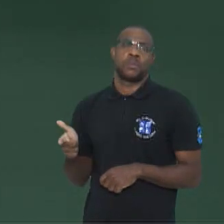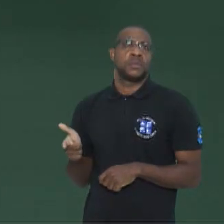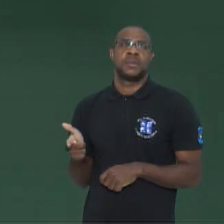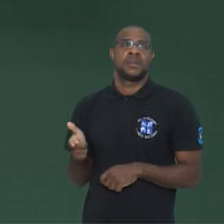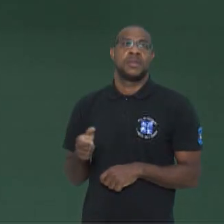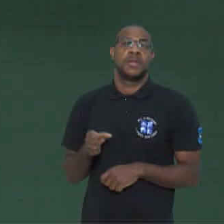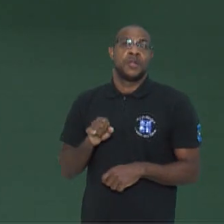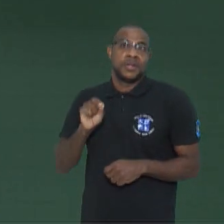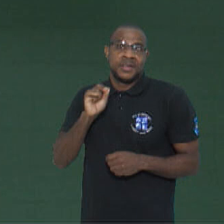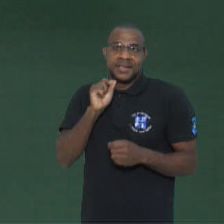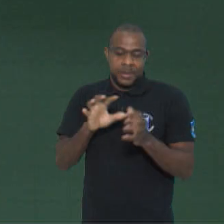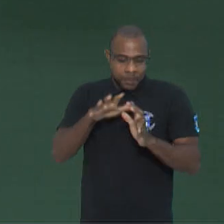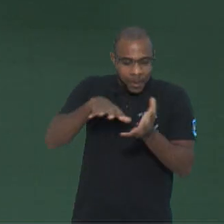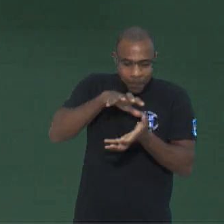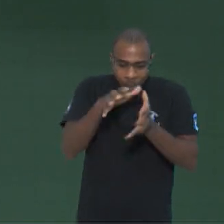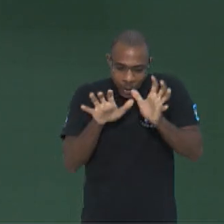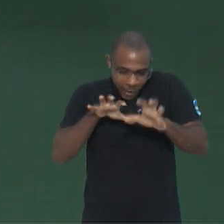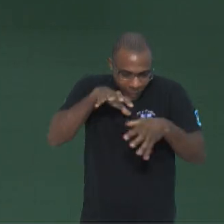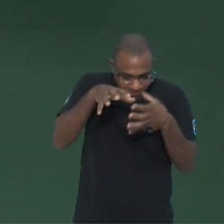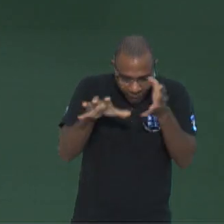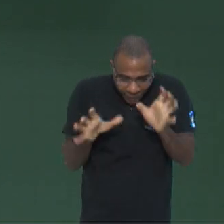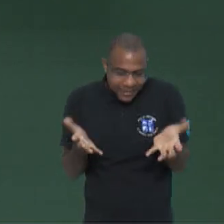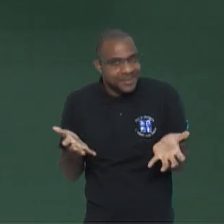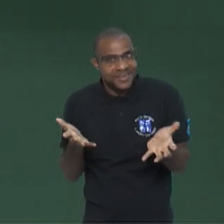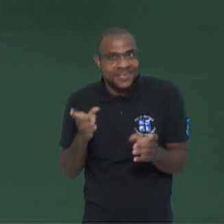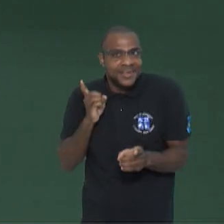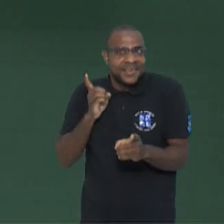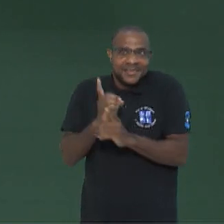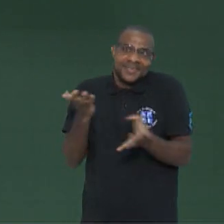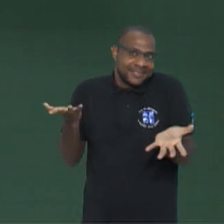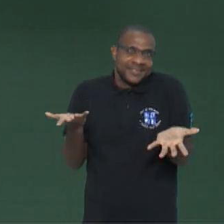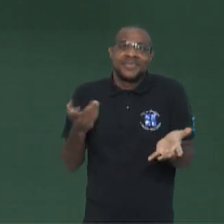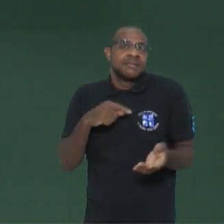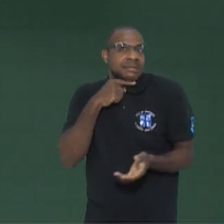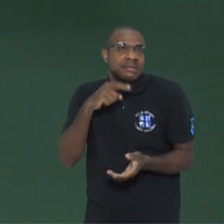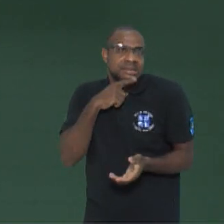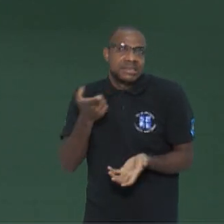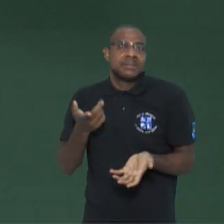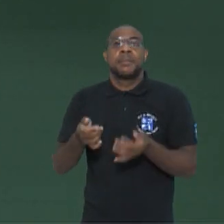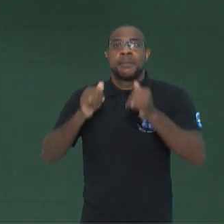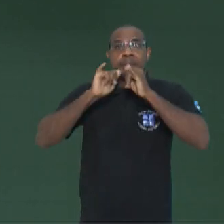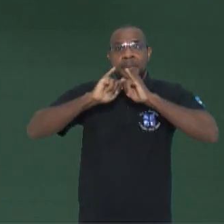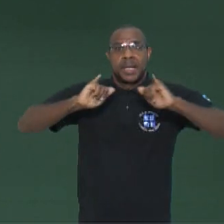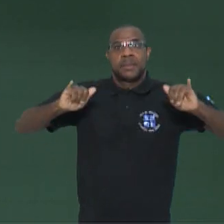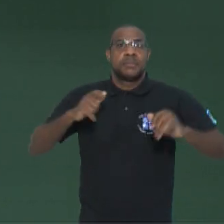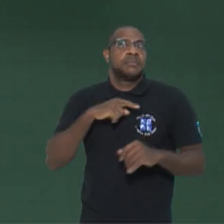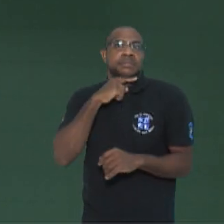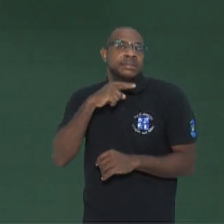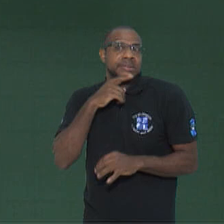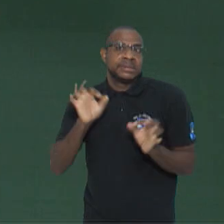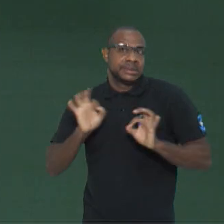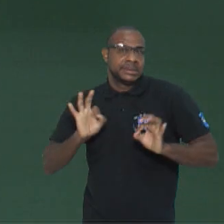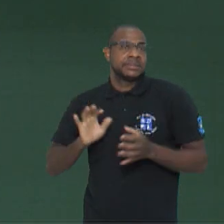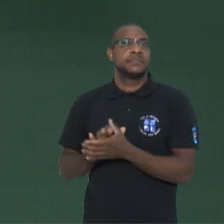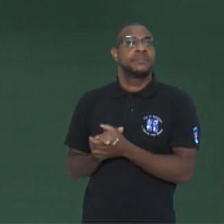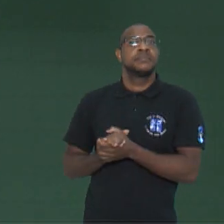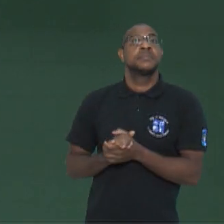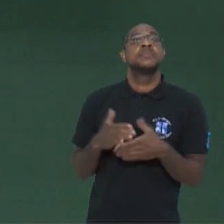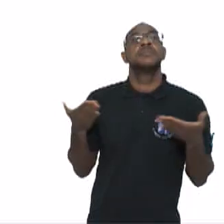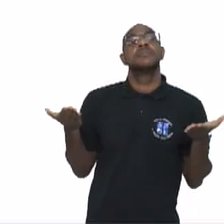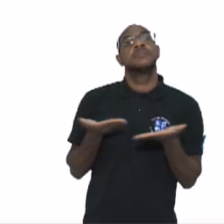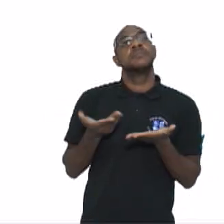uma bola de cristal, né? Mas pela manchete não é possível, porque nós não temos ainda essa informação. Então, agora vocês